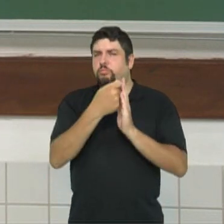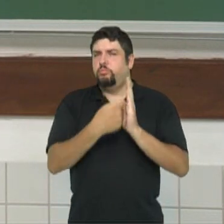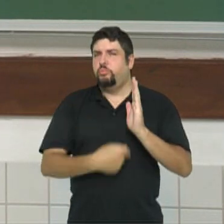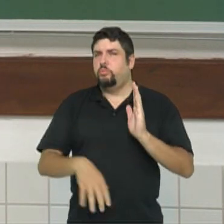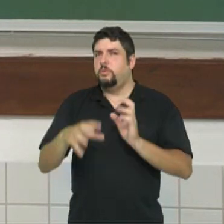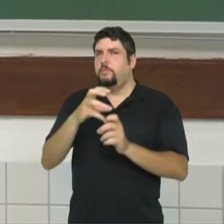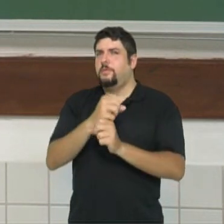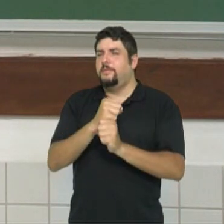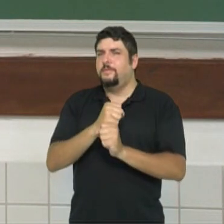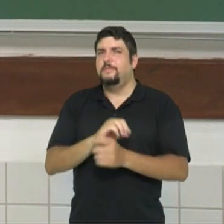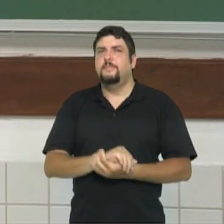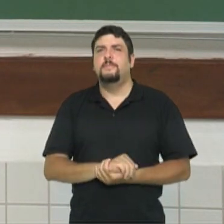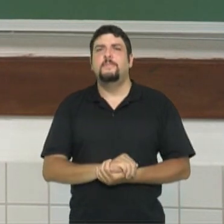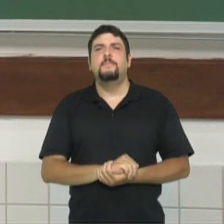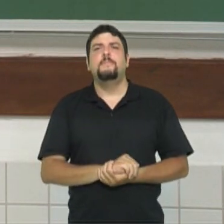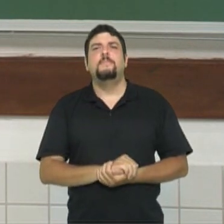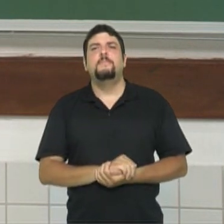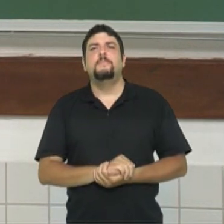Enem.